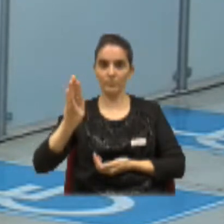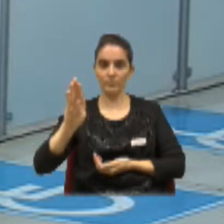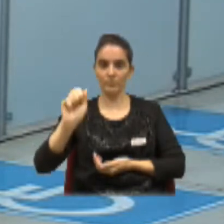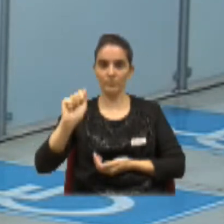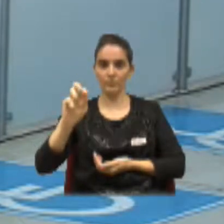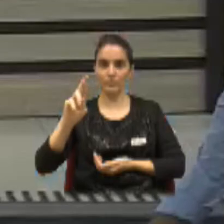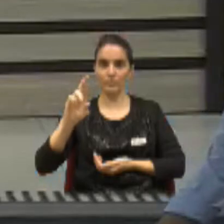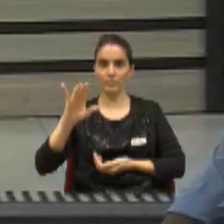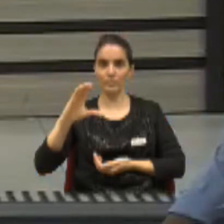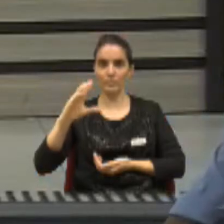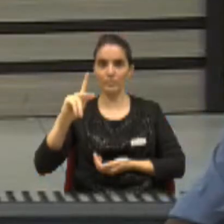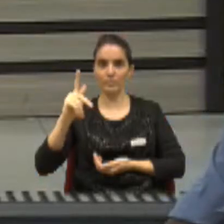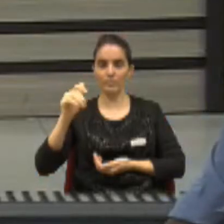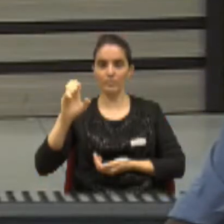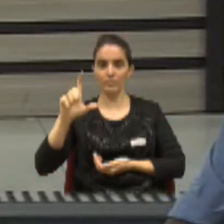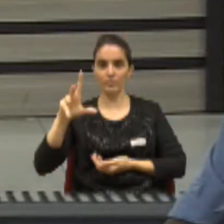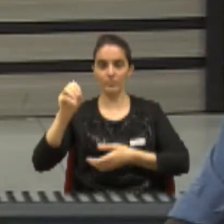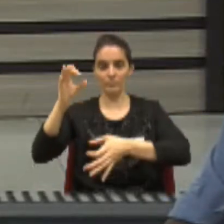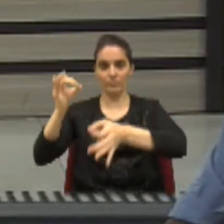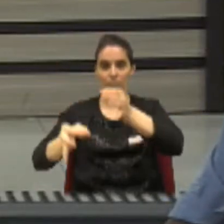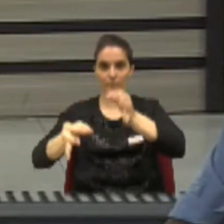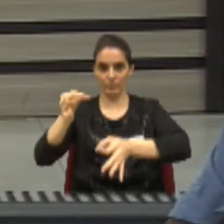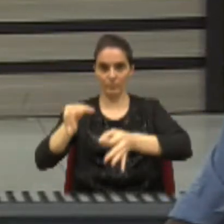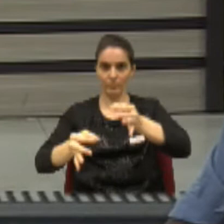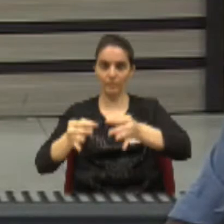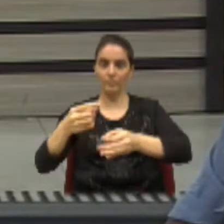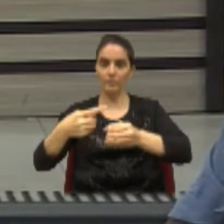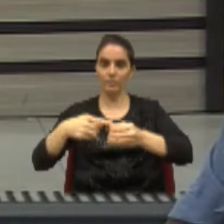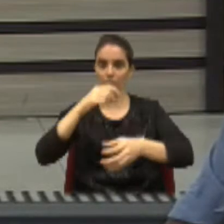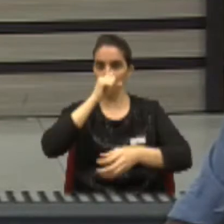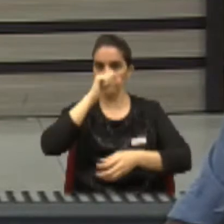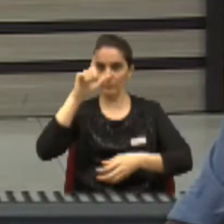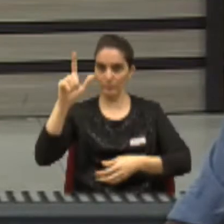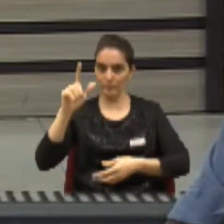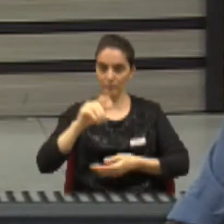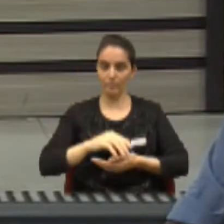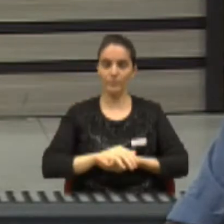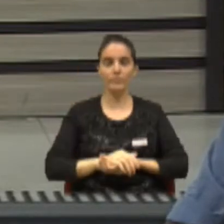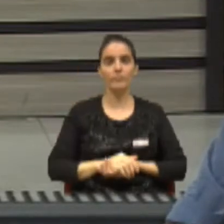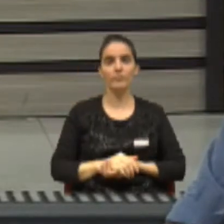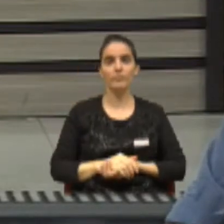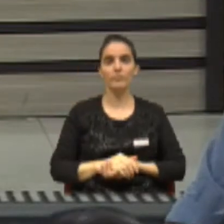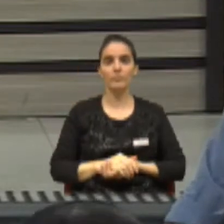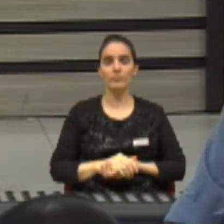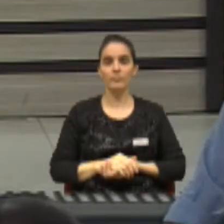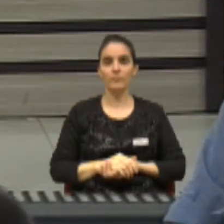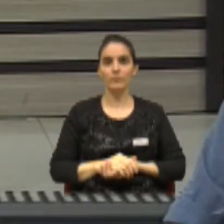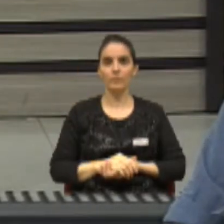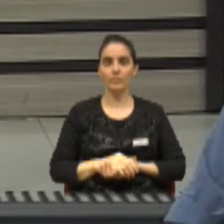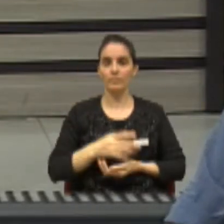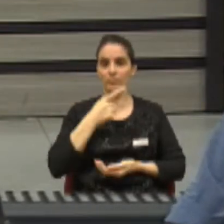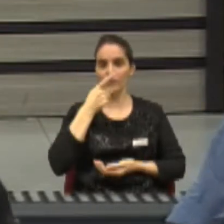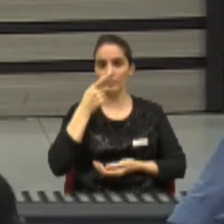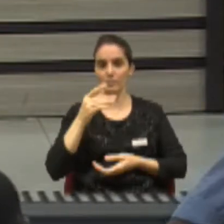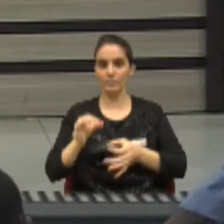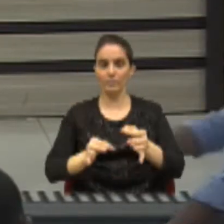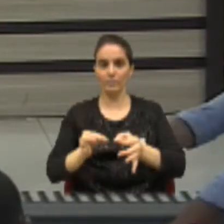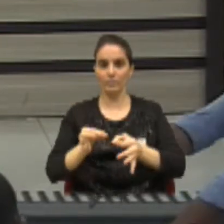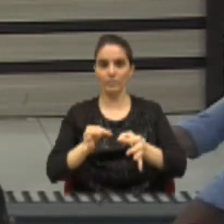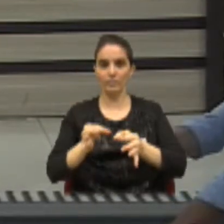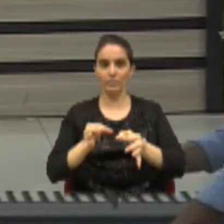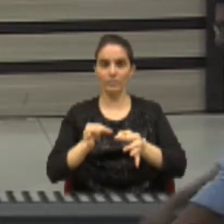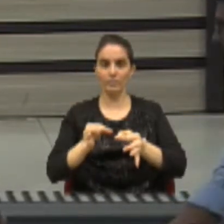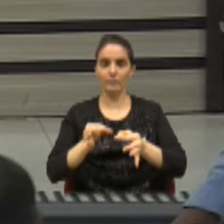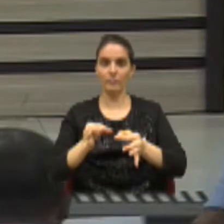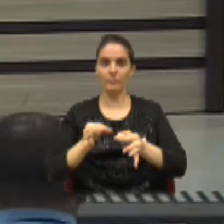digníssimo juiz de nossa cidade, que vem falar a respeito desse projeto da vereadora